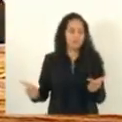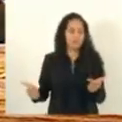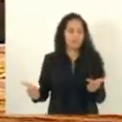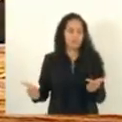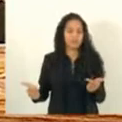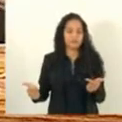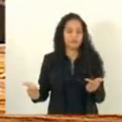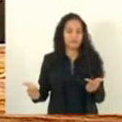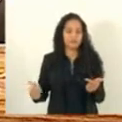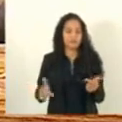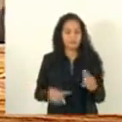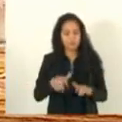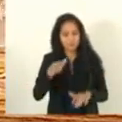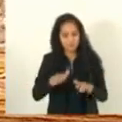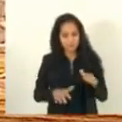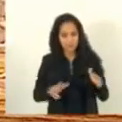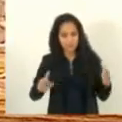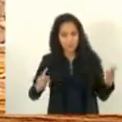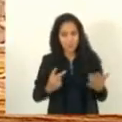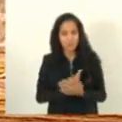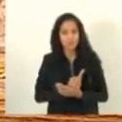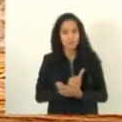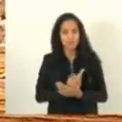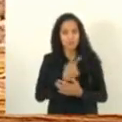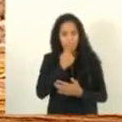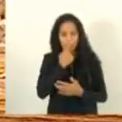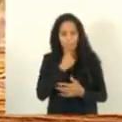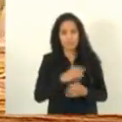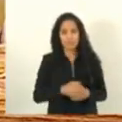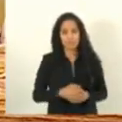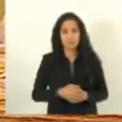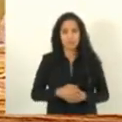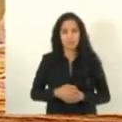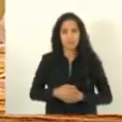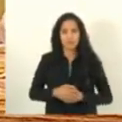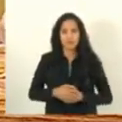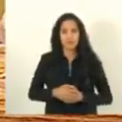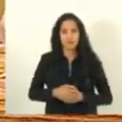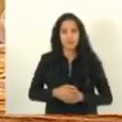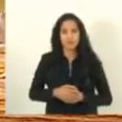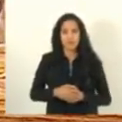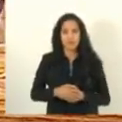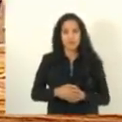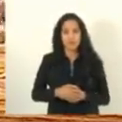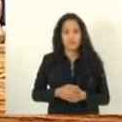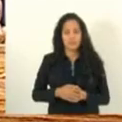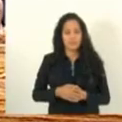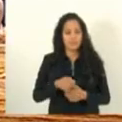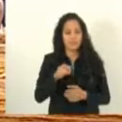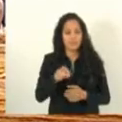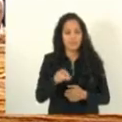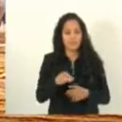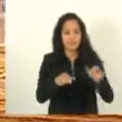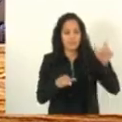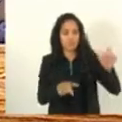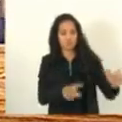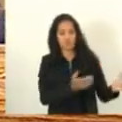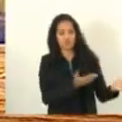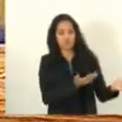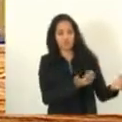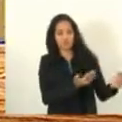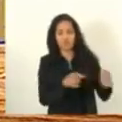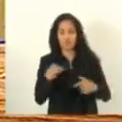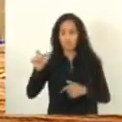vezes, uma situação em que ele fique refém daquele meliante por conta